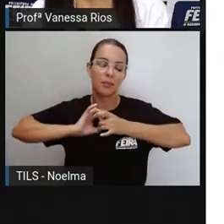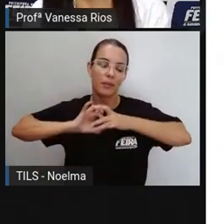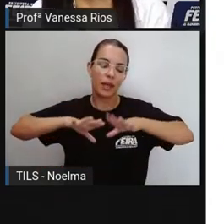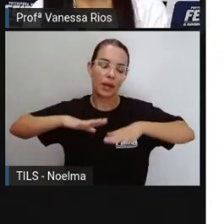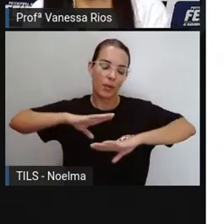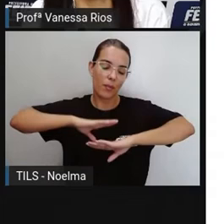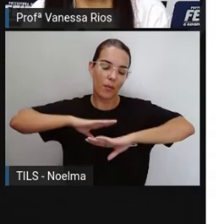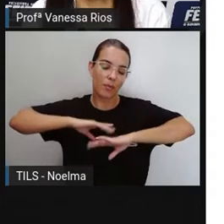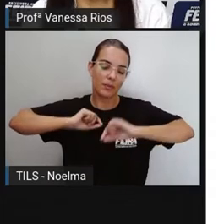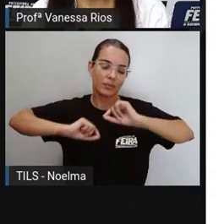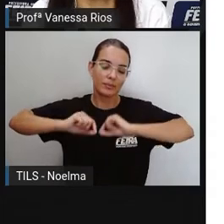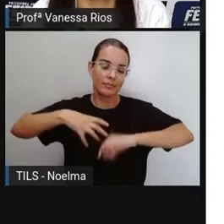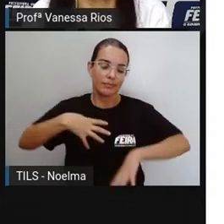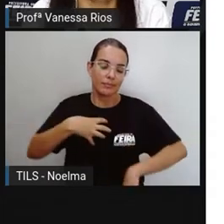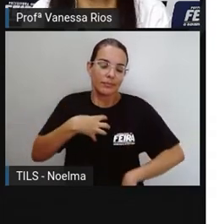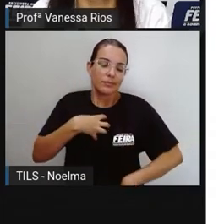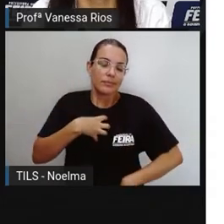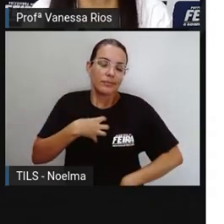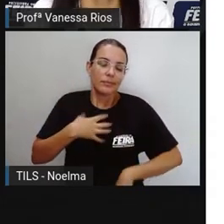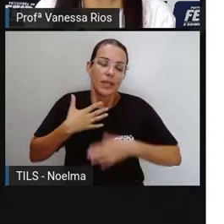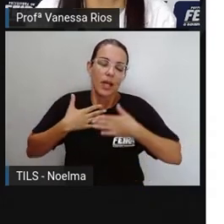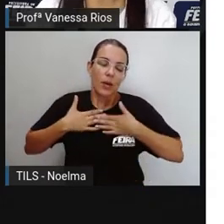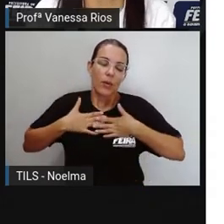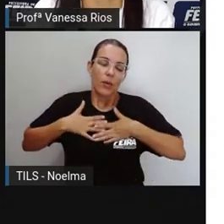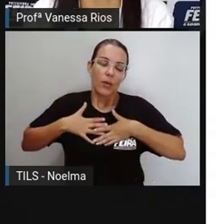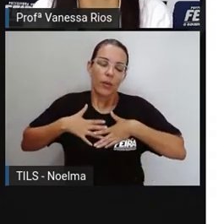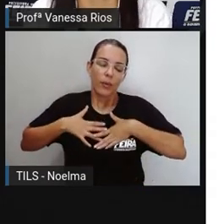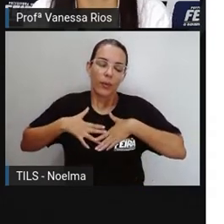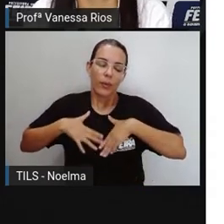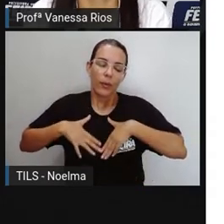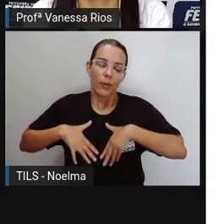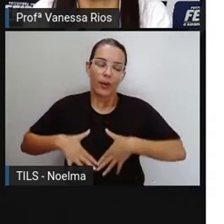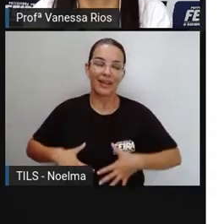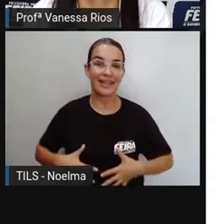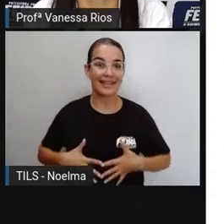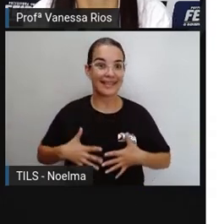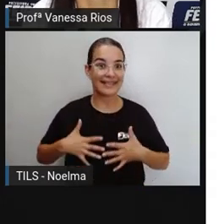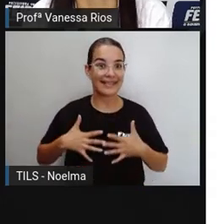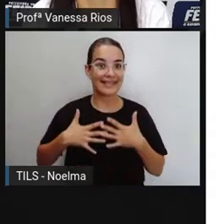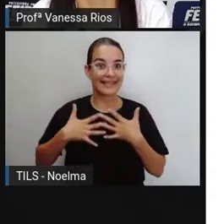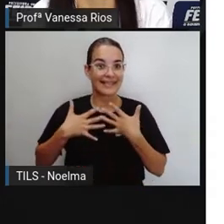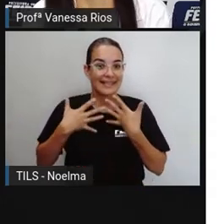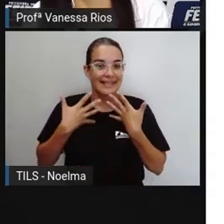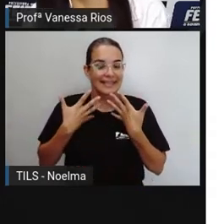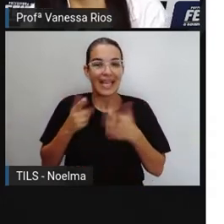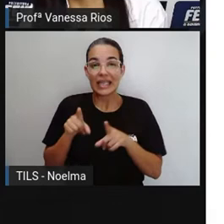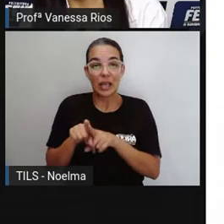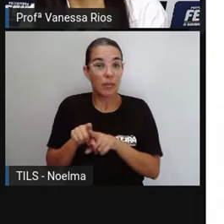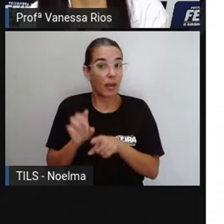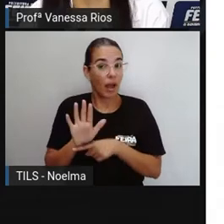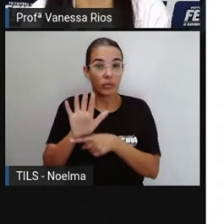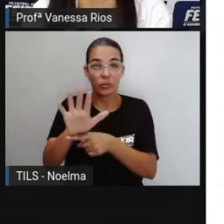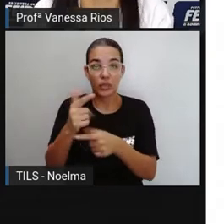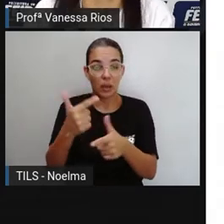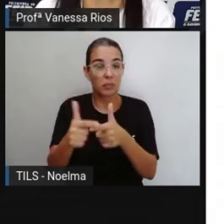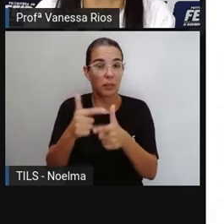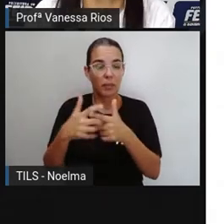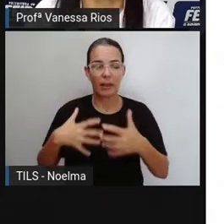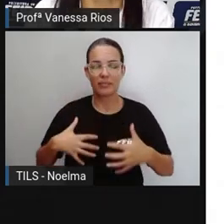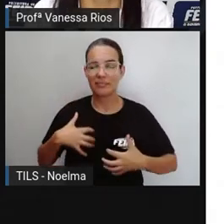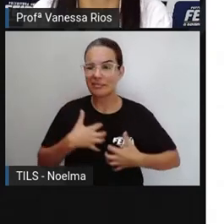causam essa sensação de prazer e bem-estar. E aí vão ajudar em problemas aí emocionais, em problemas de ansiedade,